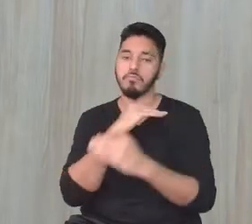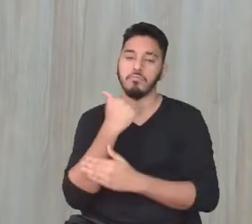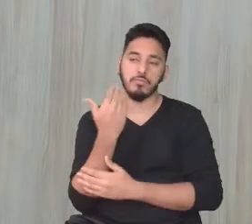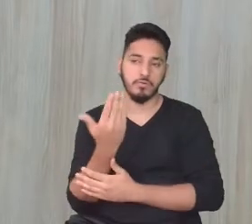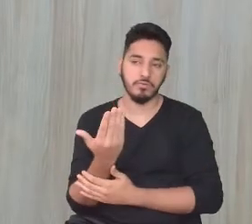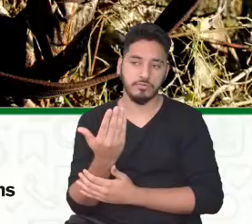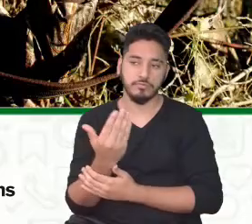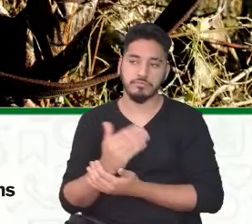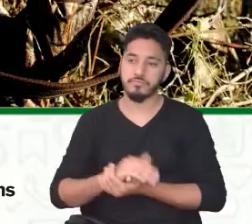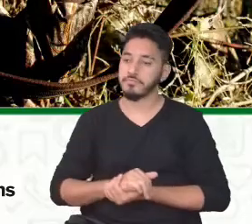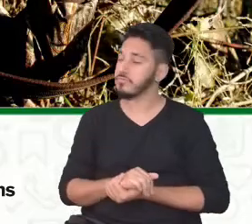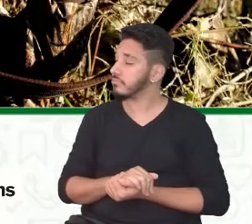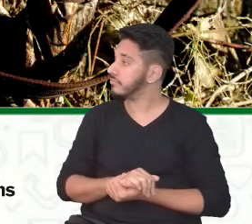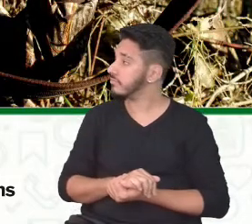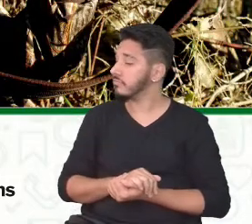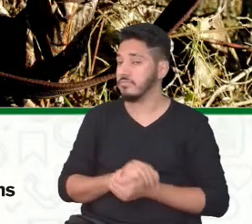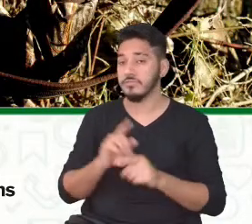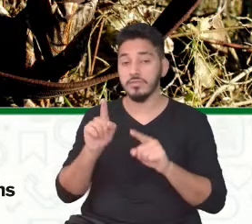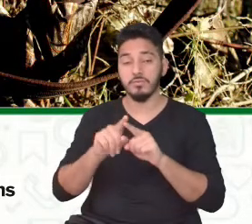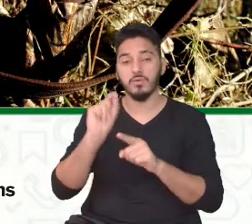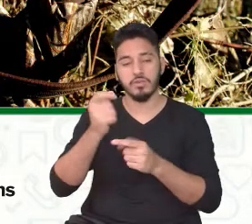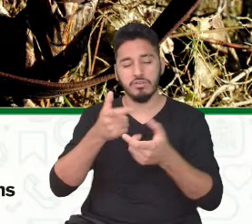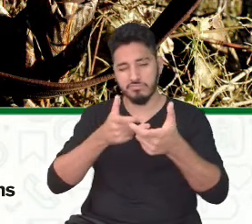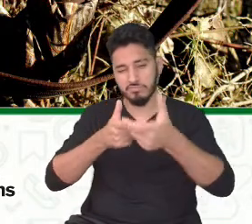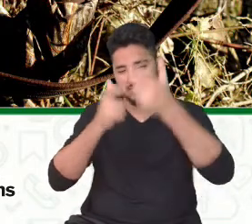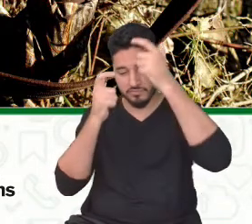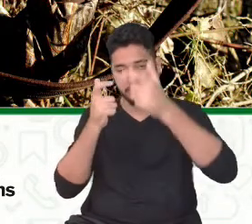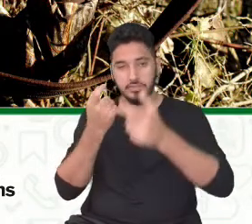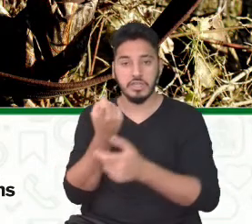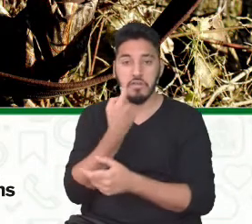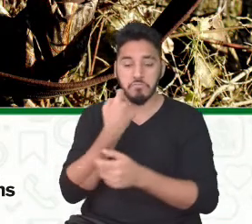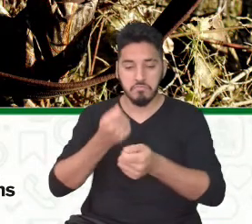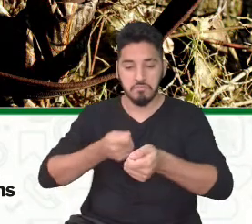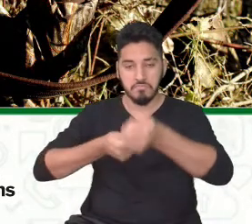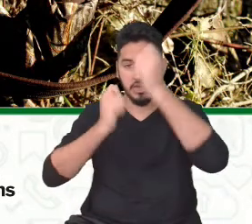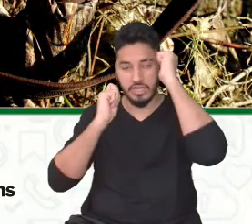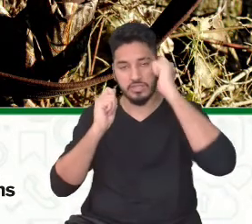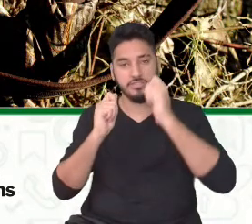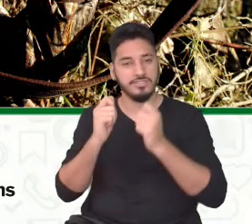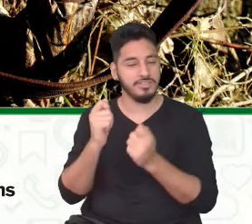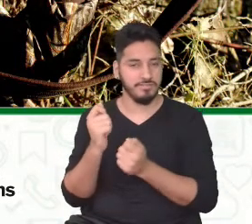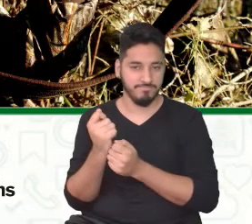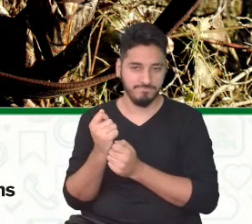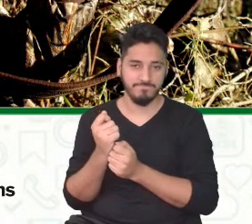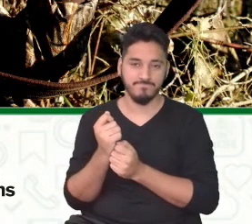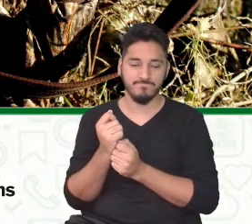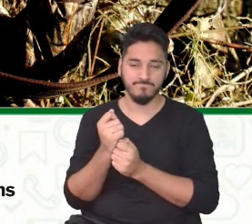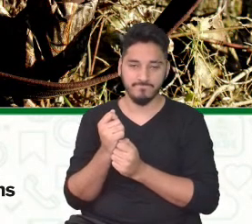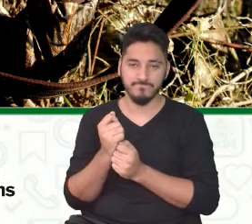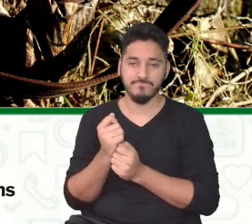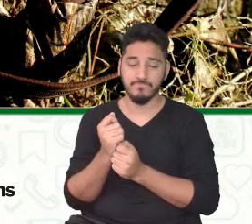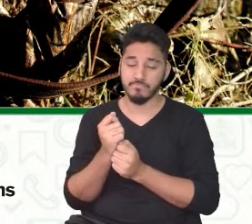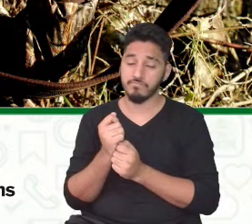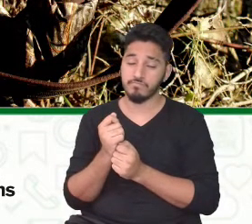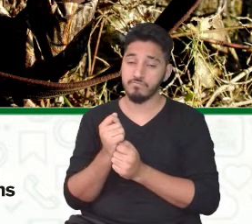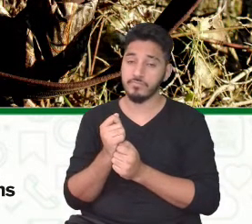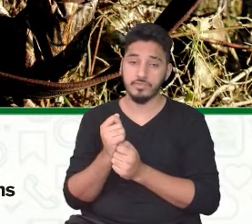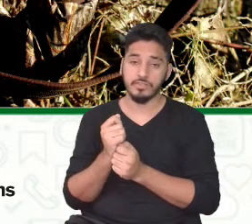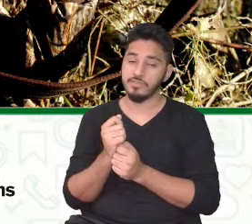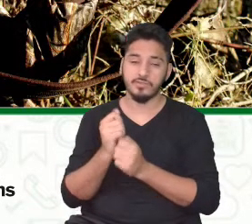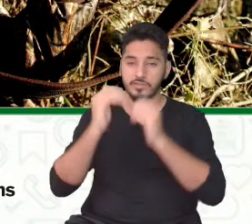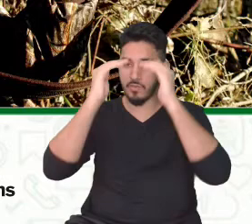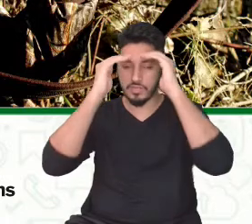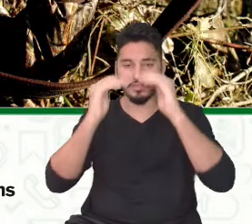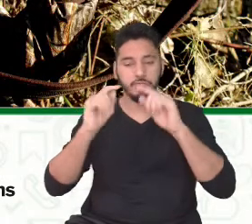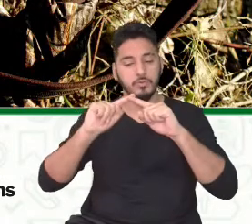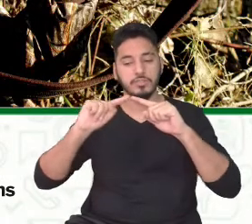professor também tá questão da caça EA pesca predatória é é eu já não vai